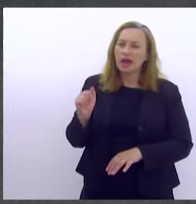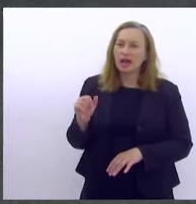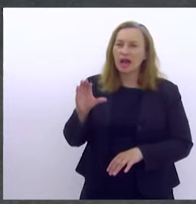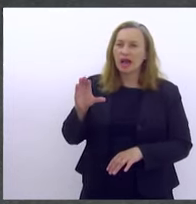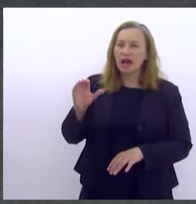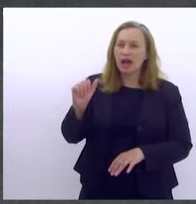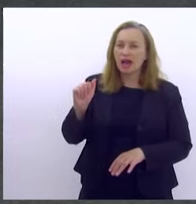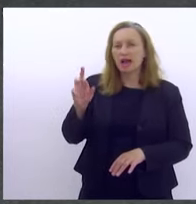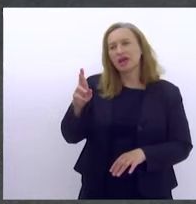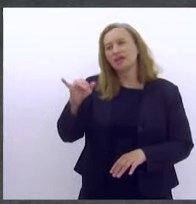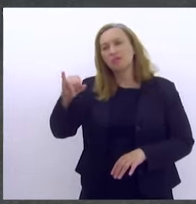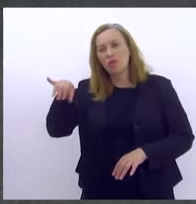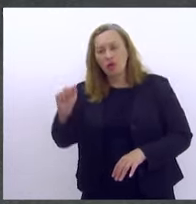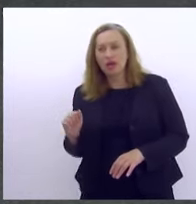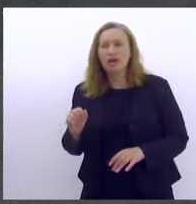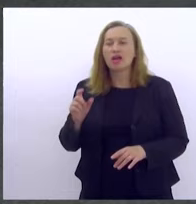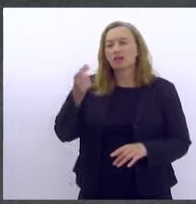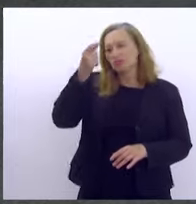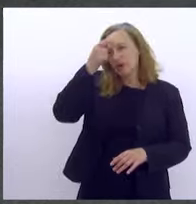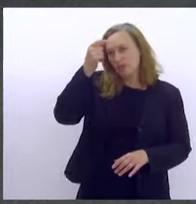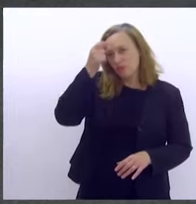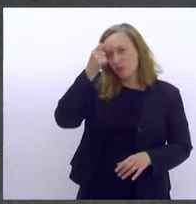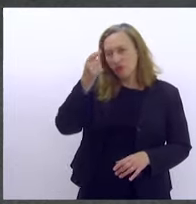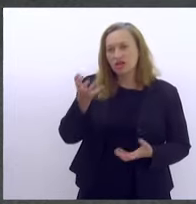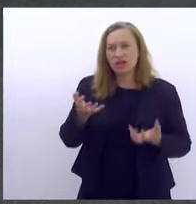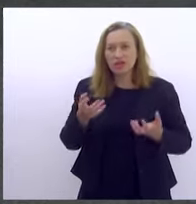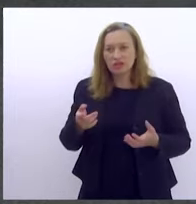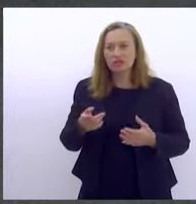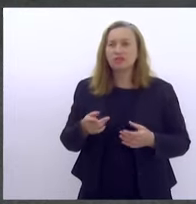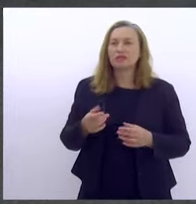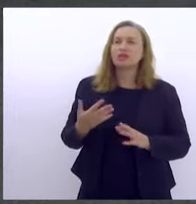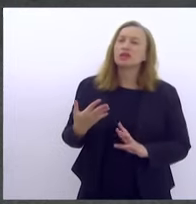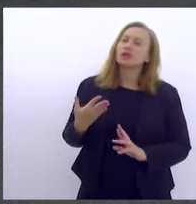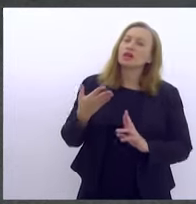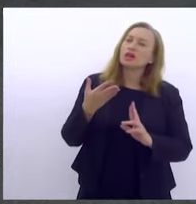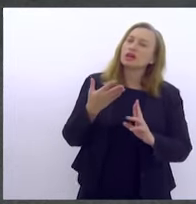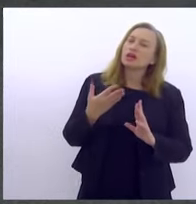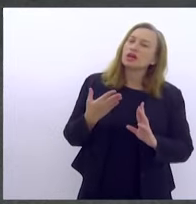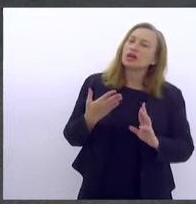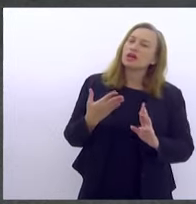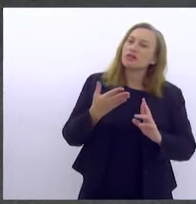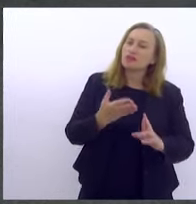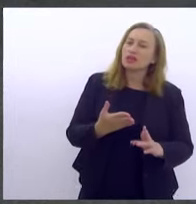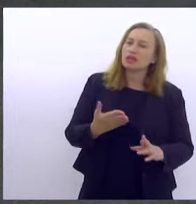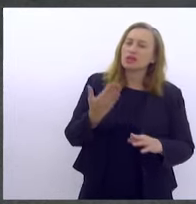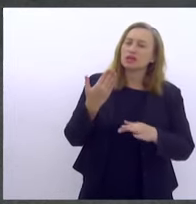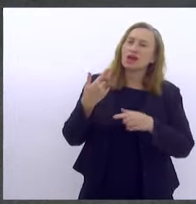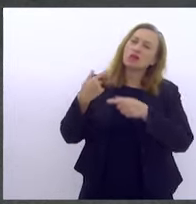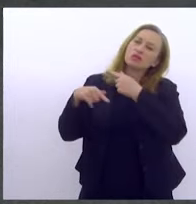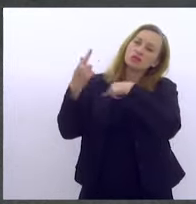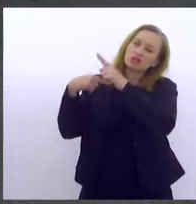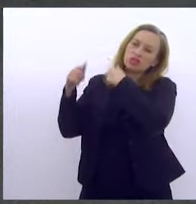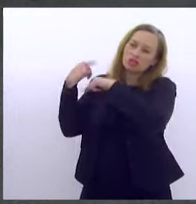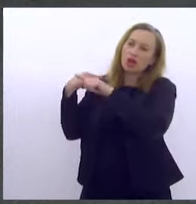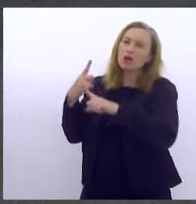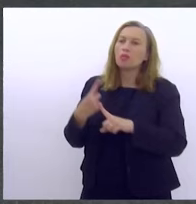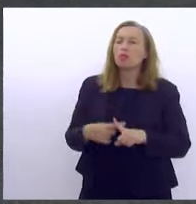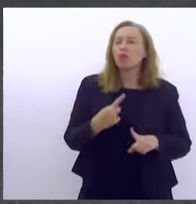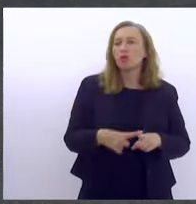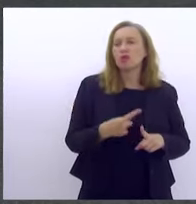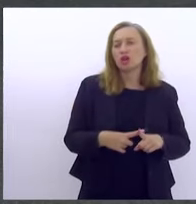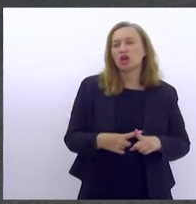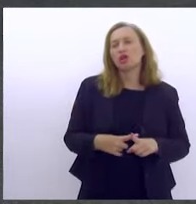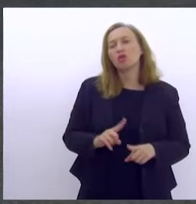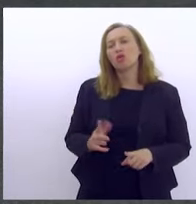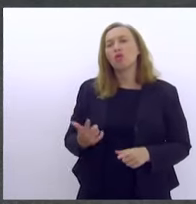essa memória que a gente quer trazer, a memória de referenciar a nossa ancestralidade, todas elas. Por que outros cultos, como o